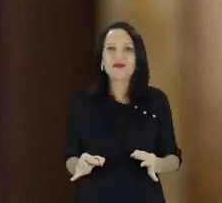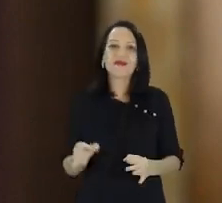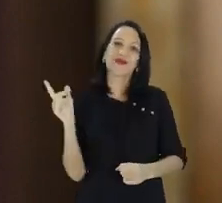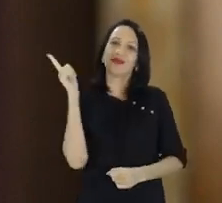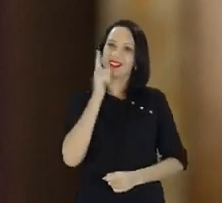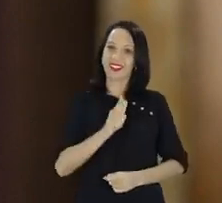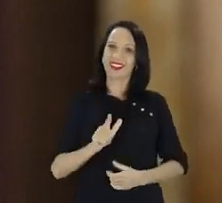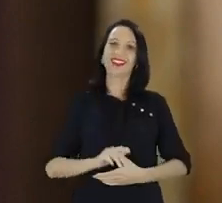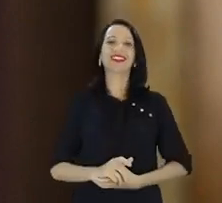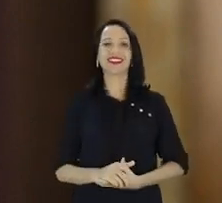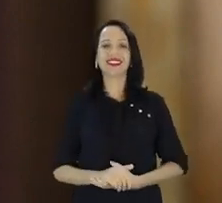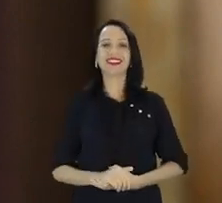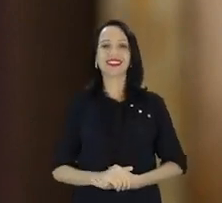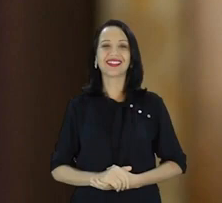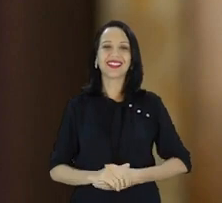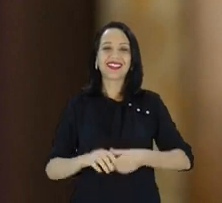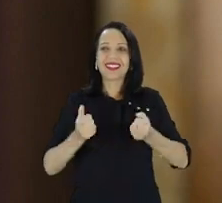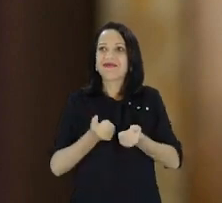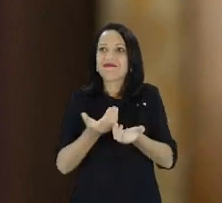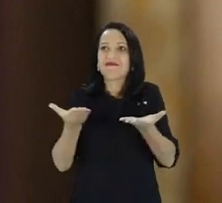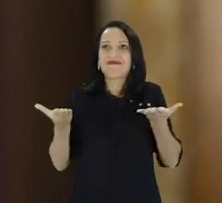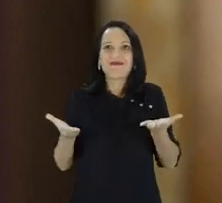né trazer